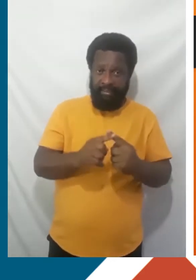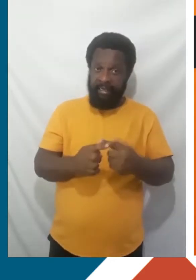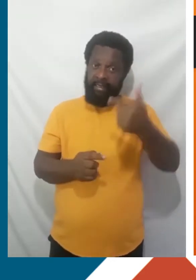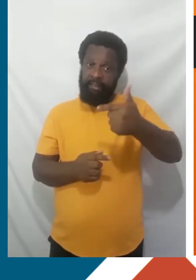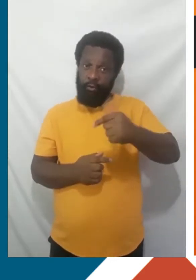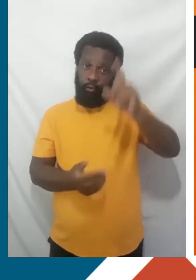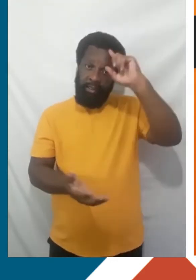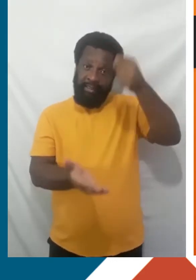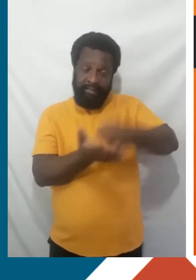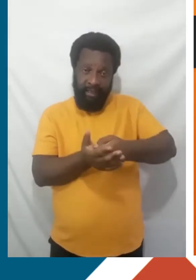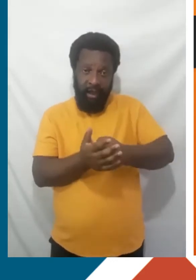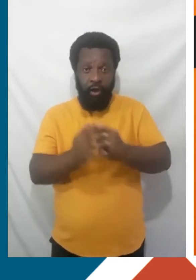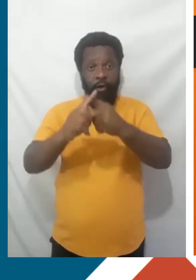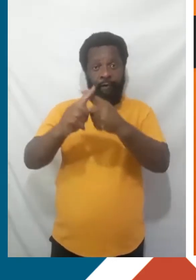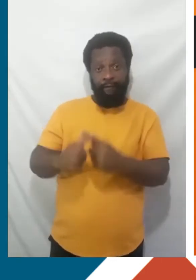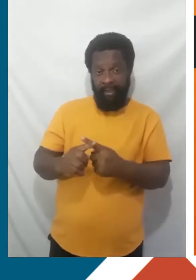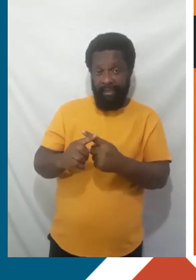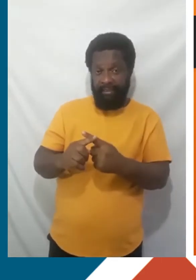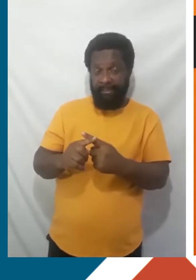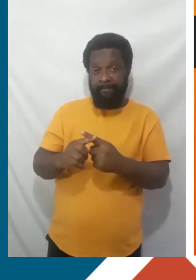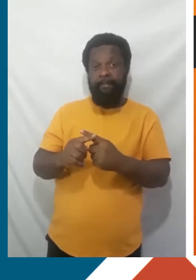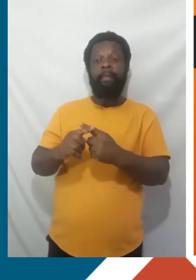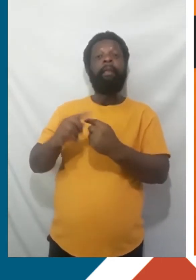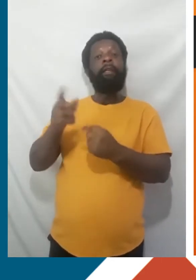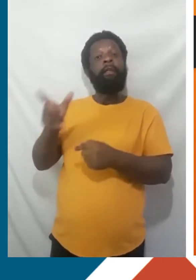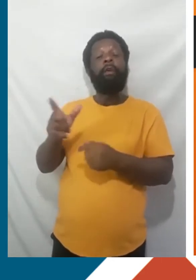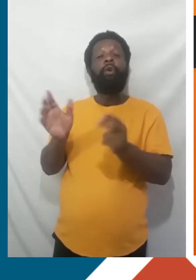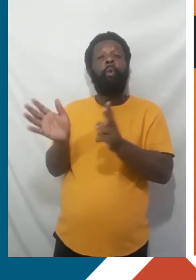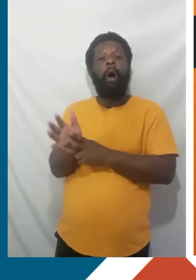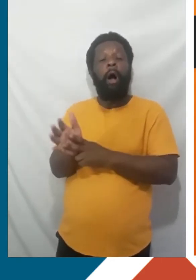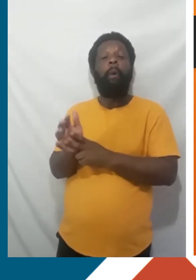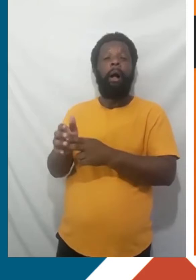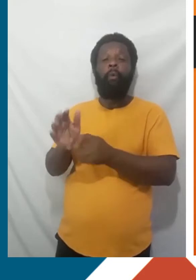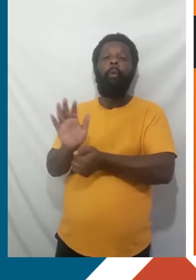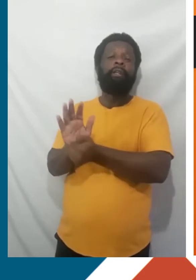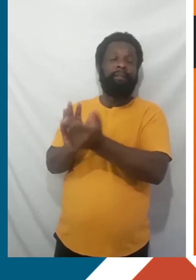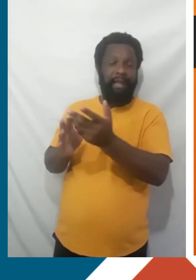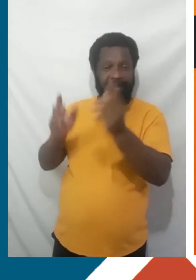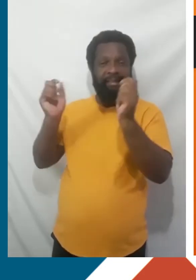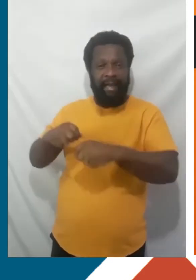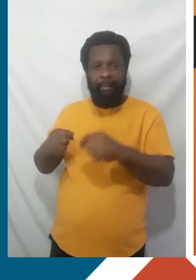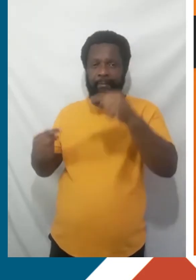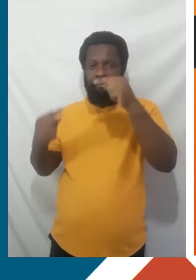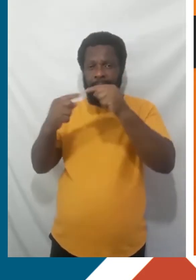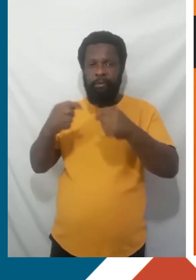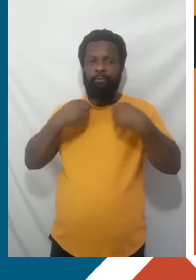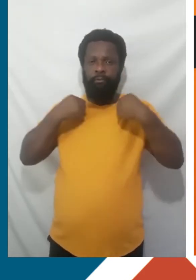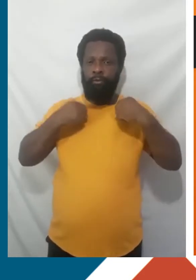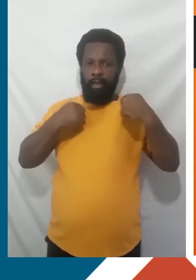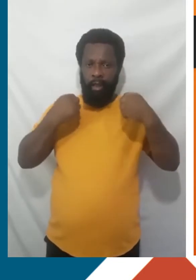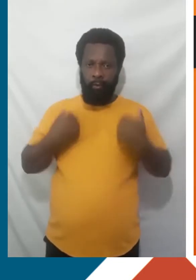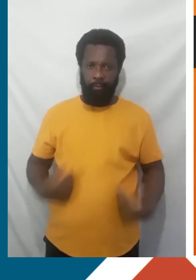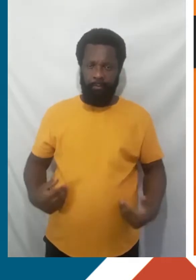a quantidade de maneiras diferentes da segunda decisão, e esse resultado daria o total de possibilidades de diferentes maneiras de se